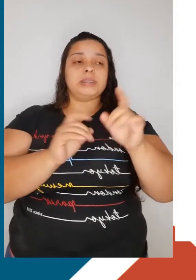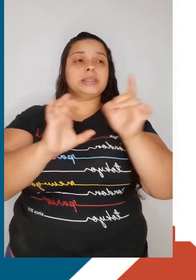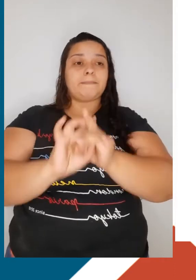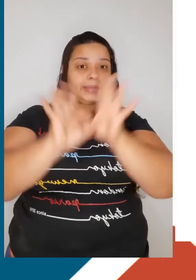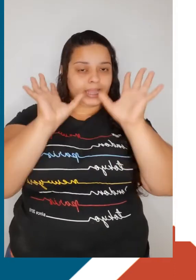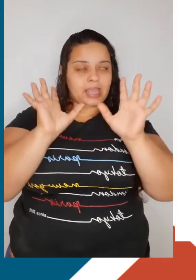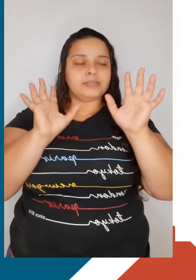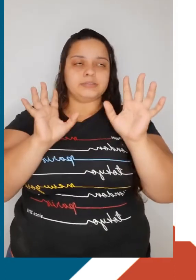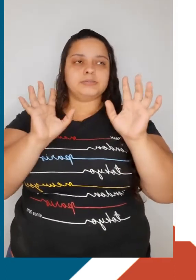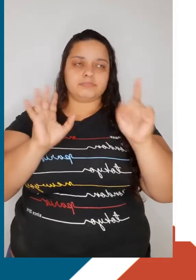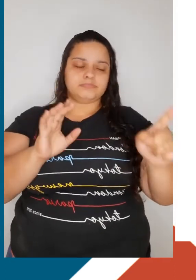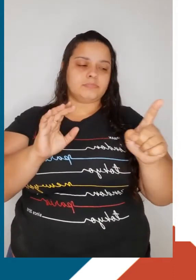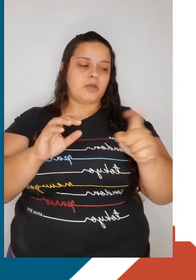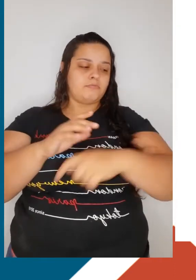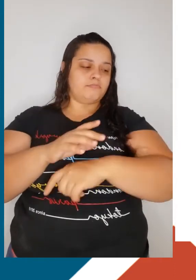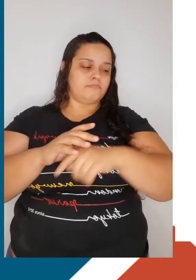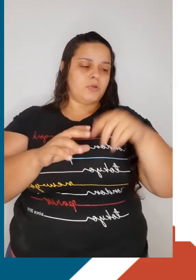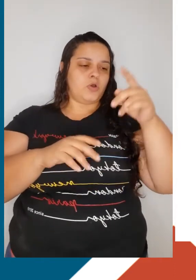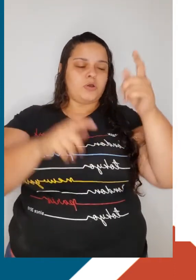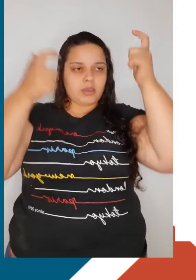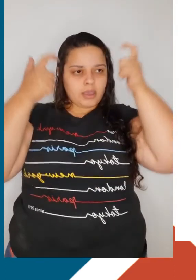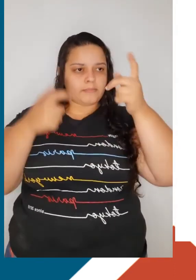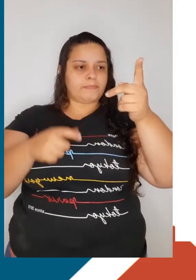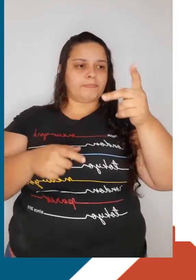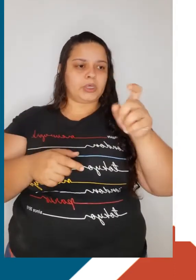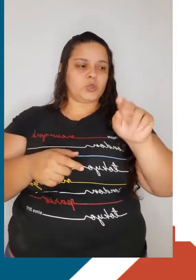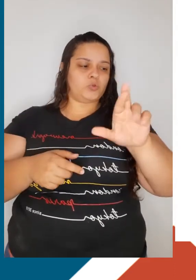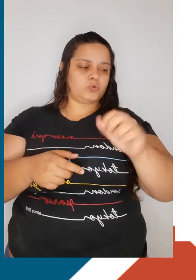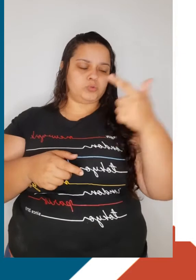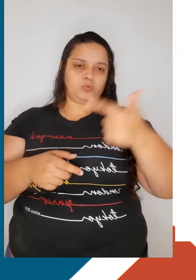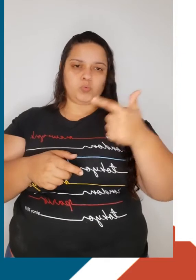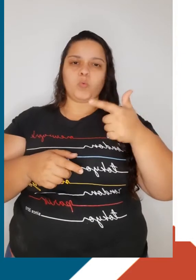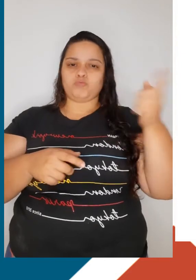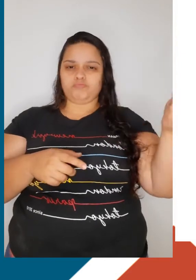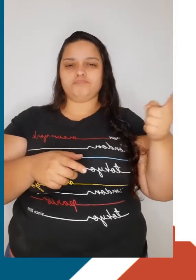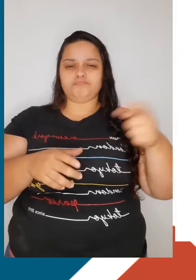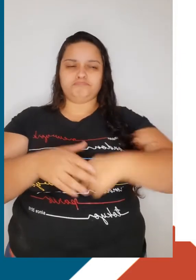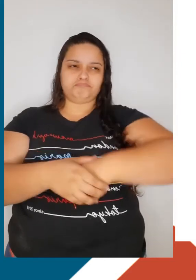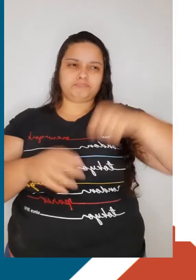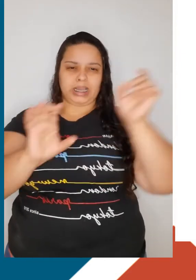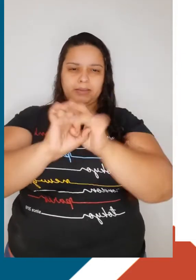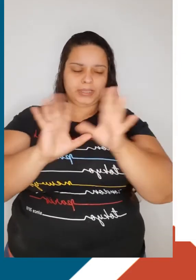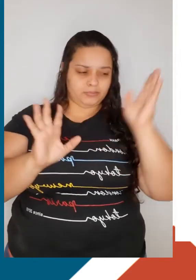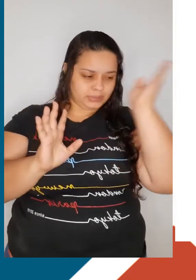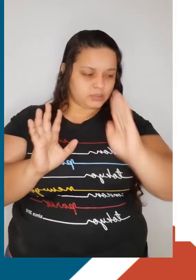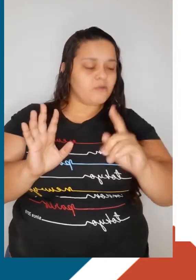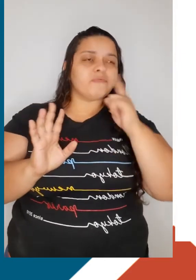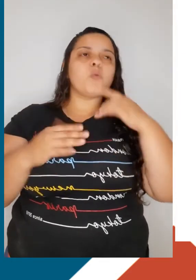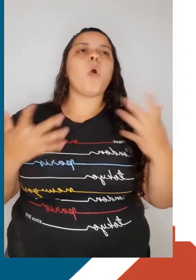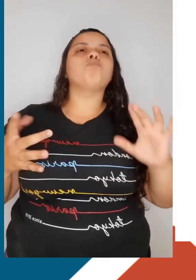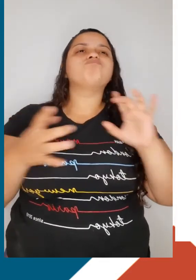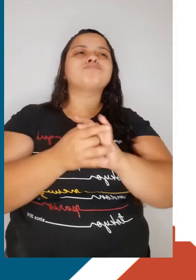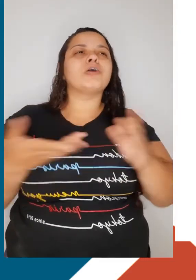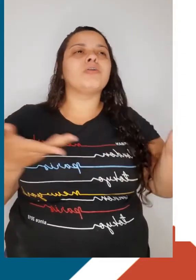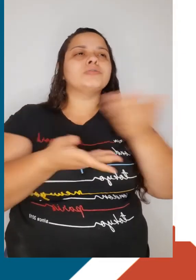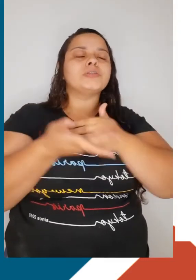por Dom Pedro em 1822. Agora podemos pensar a respeito então dos tipos de personagens que articularam o rompimento político